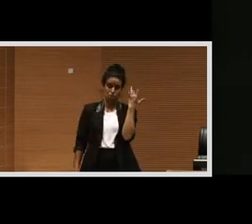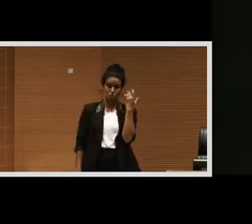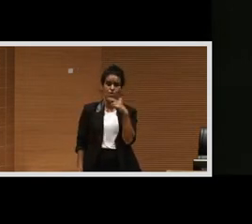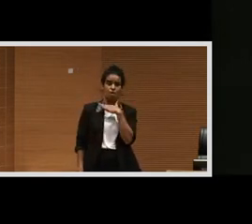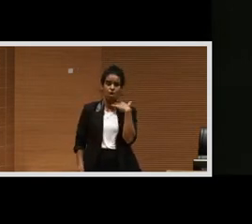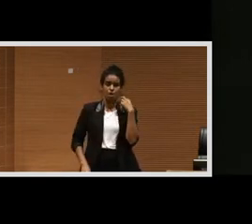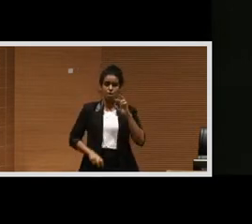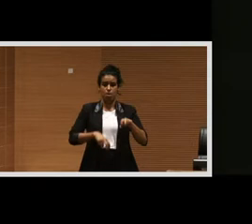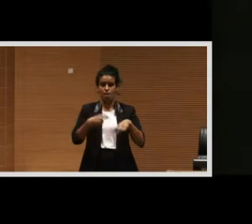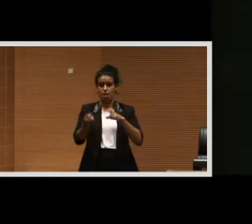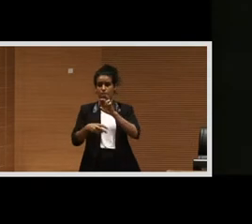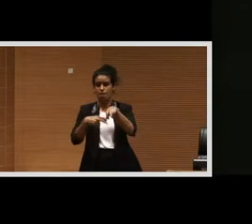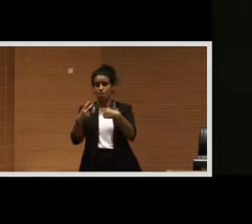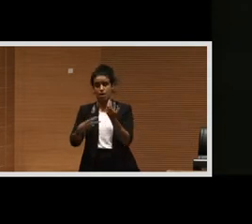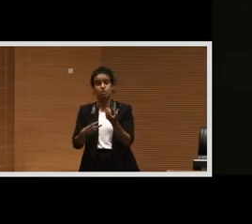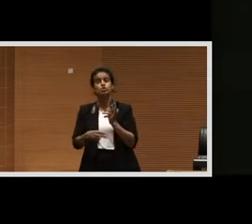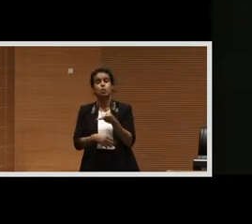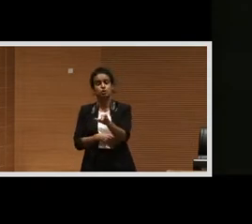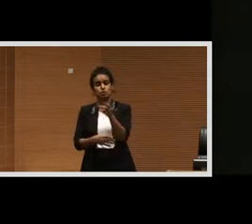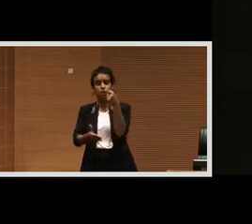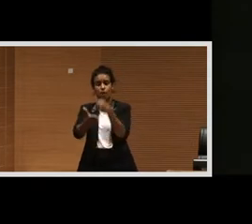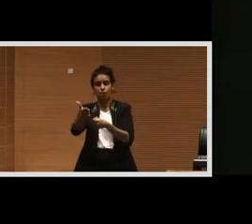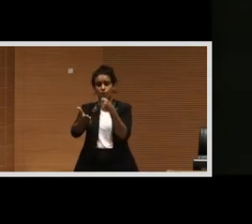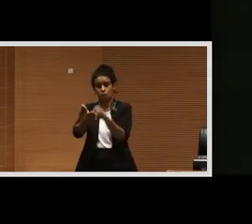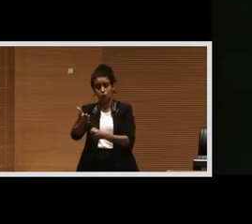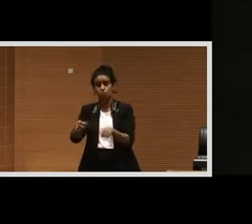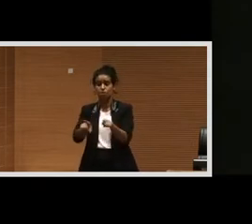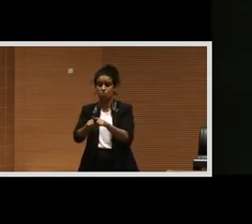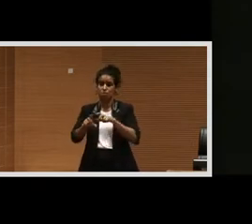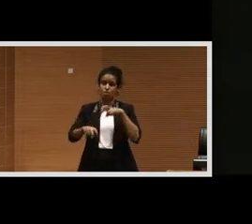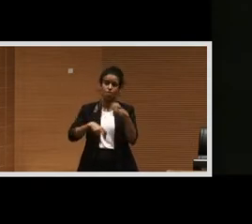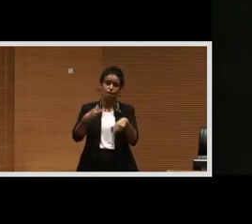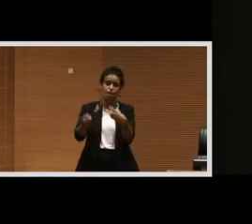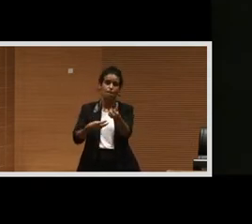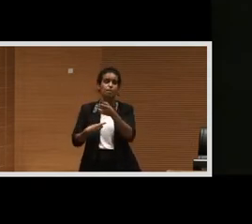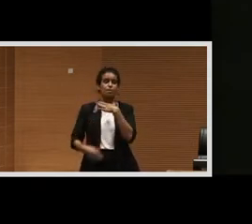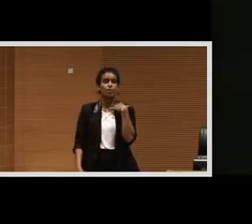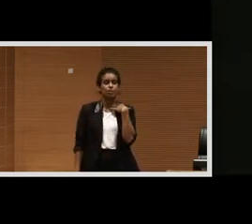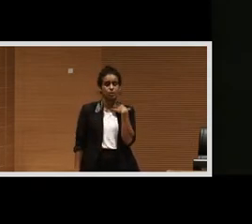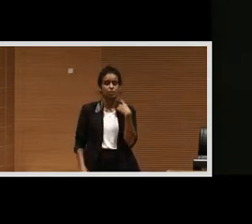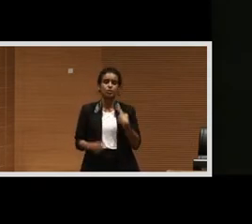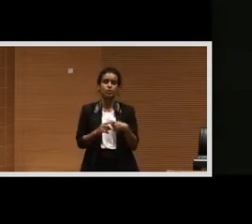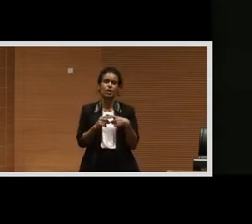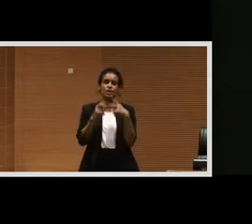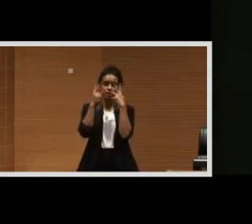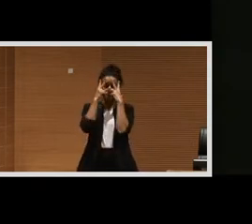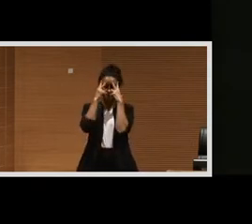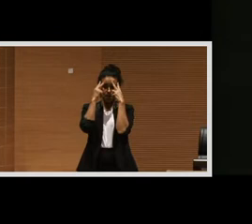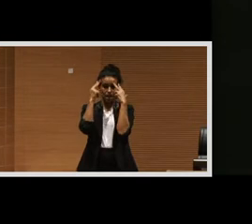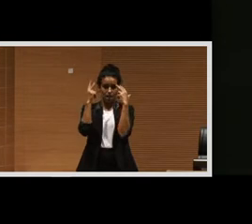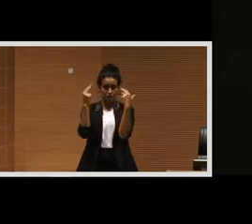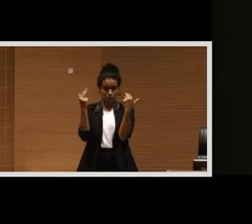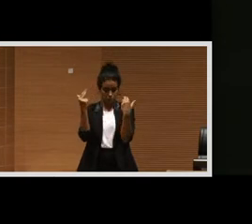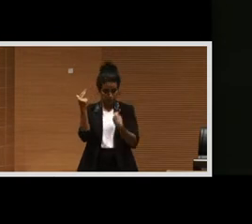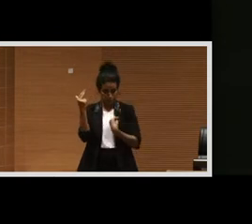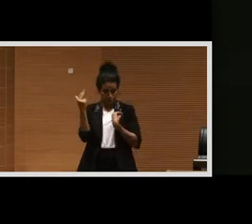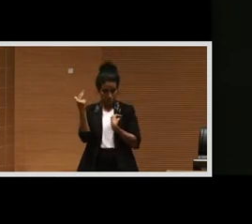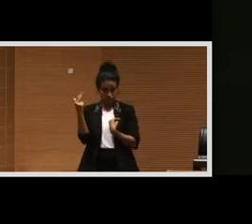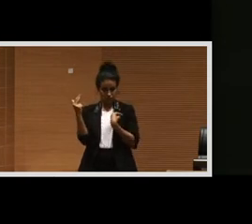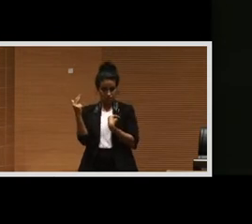morrendo. Quando se naturaliza a vida, se apaga as desigualdades,